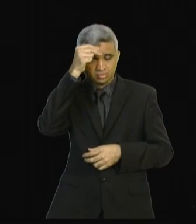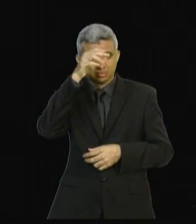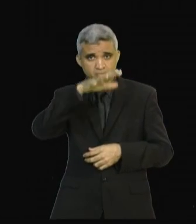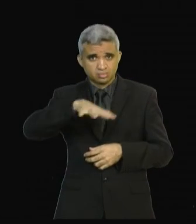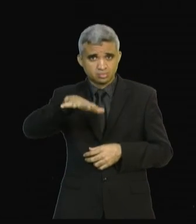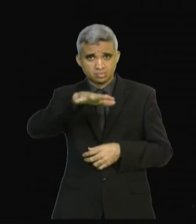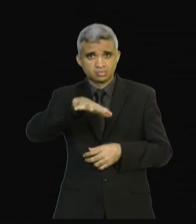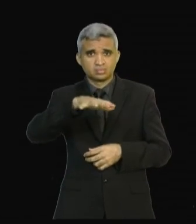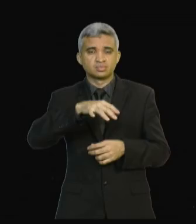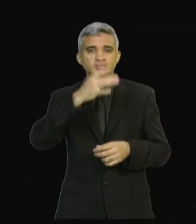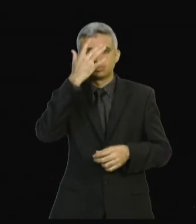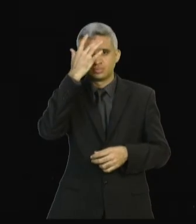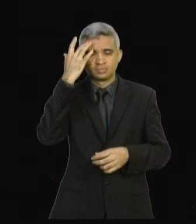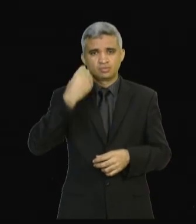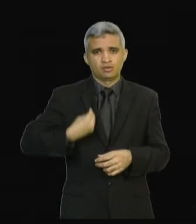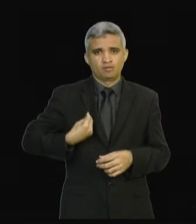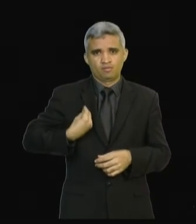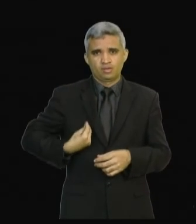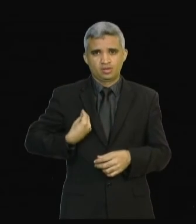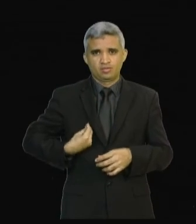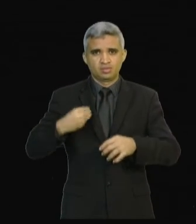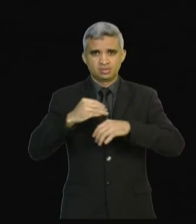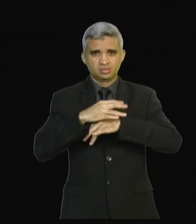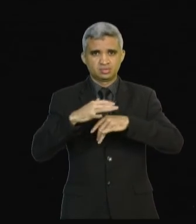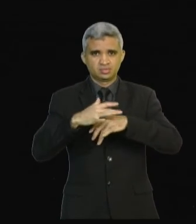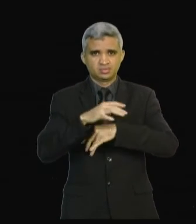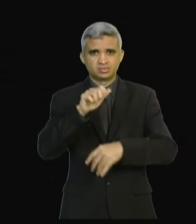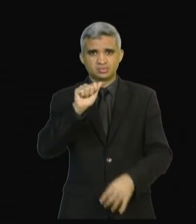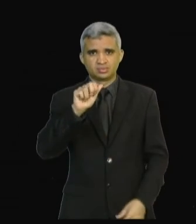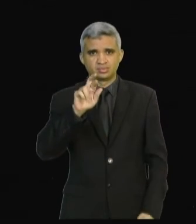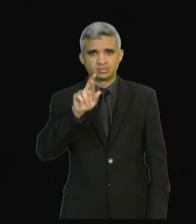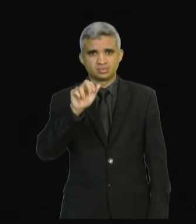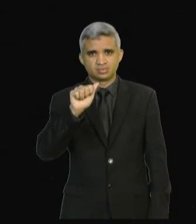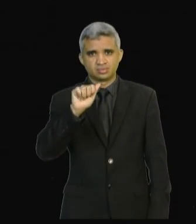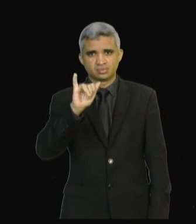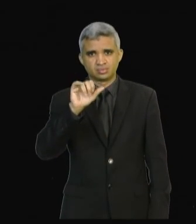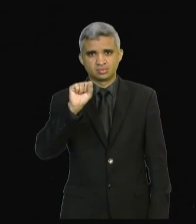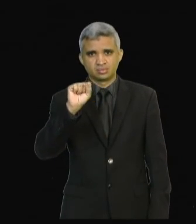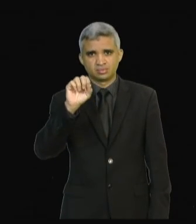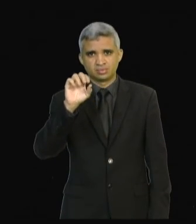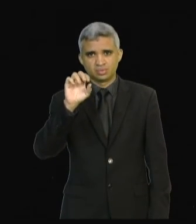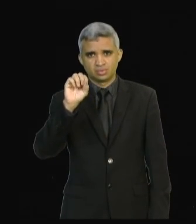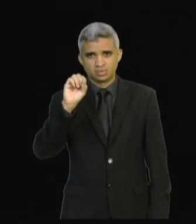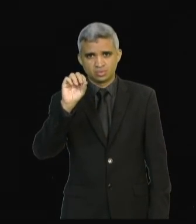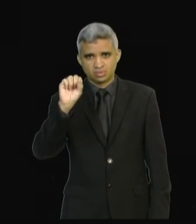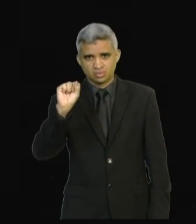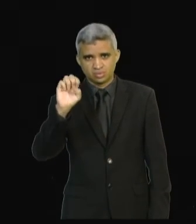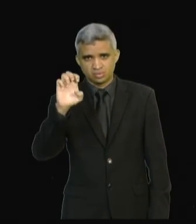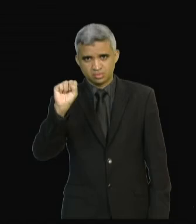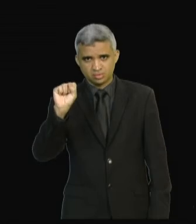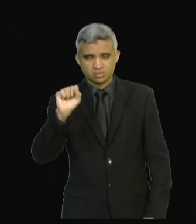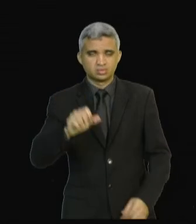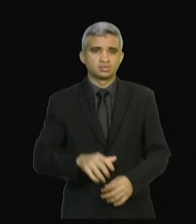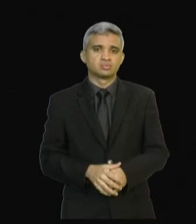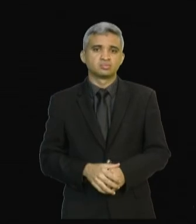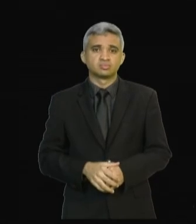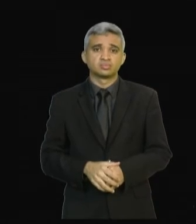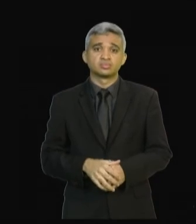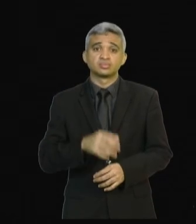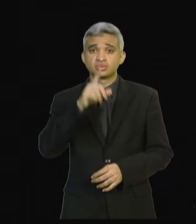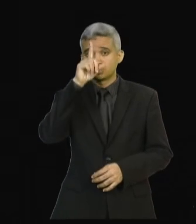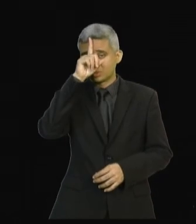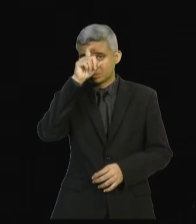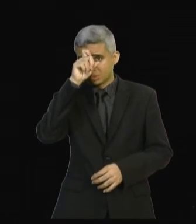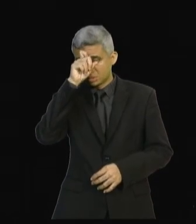não só localizados em Araiosa, mas na circunvizinhança, como era o propósito dos dois órgãos, tanto do hospital quanto do PROCON, dar uma